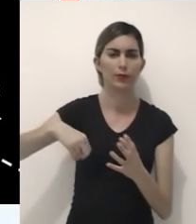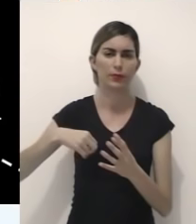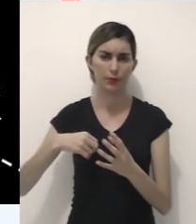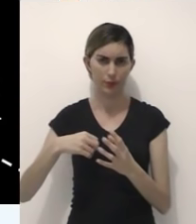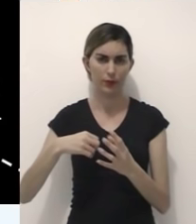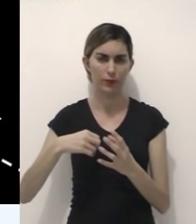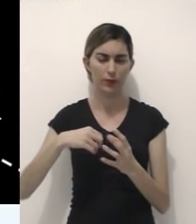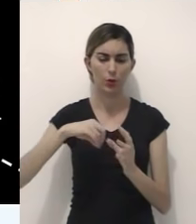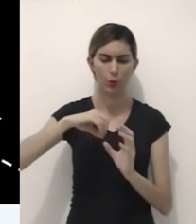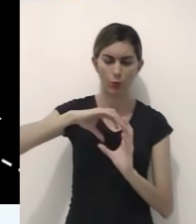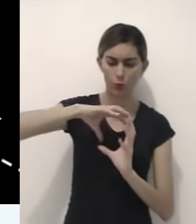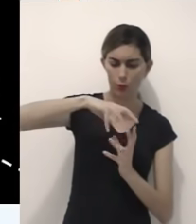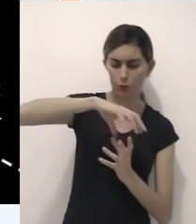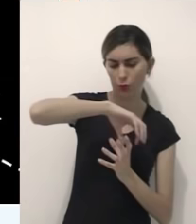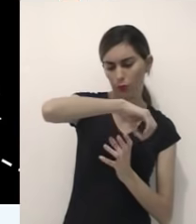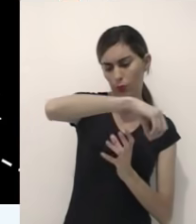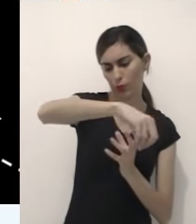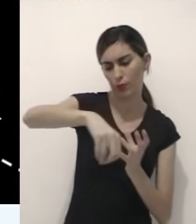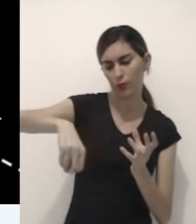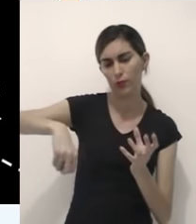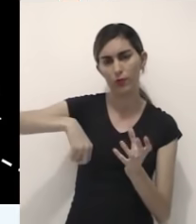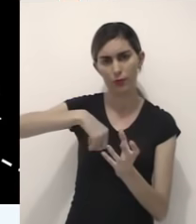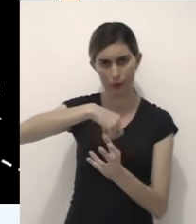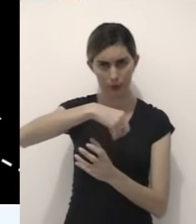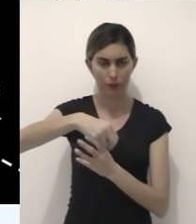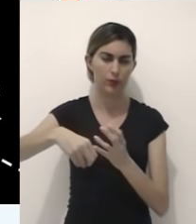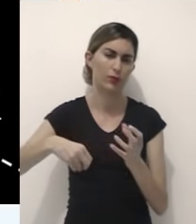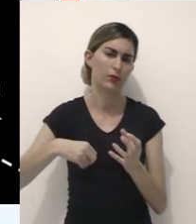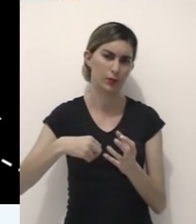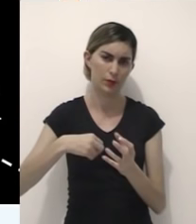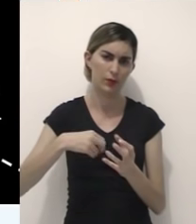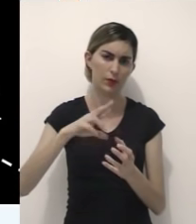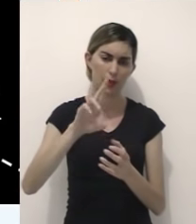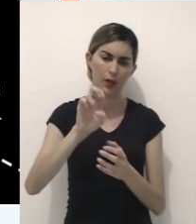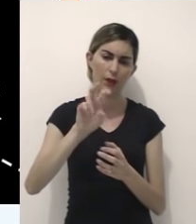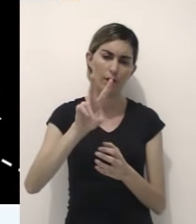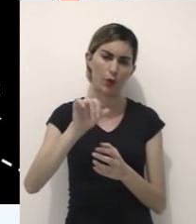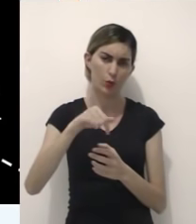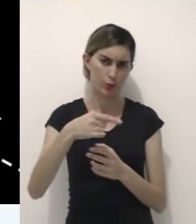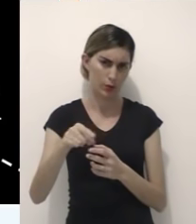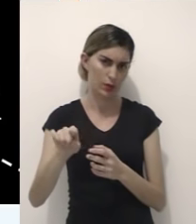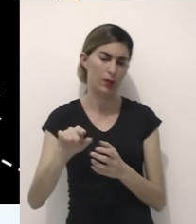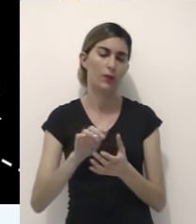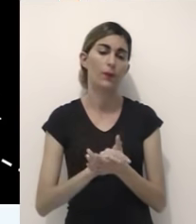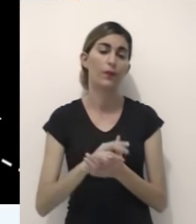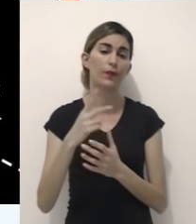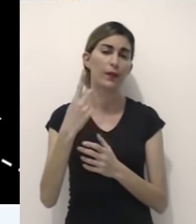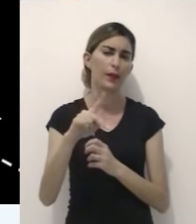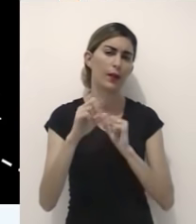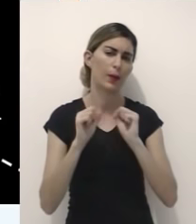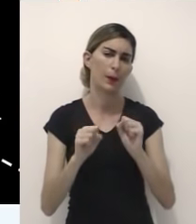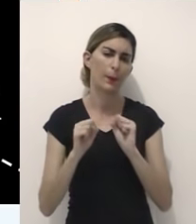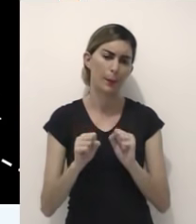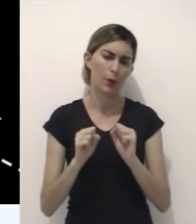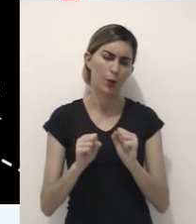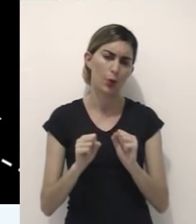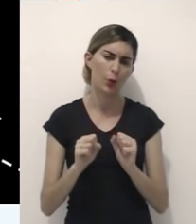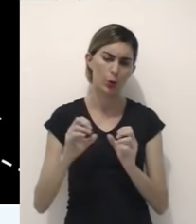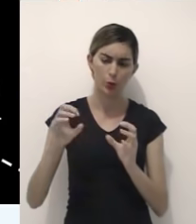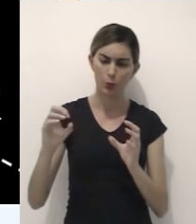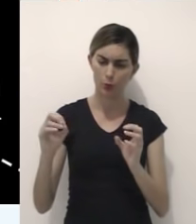ao redor do planeta Terra, no movimento chamado de revolução, ela pode